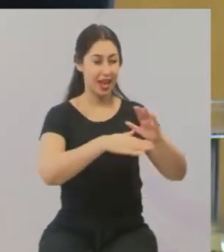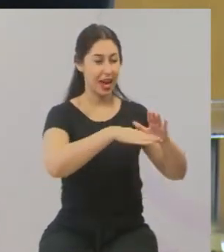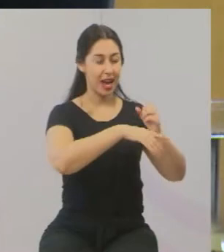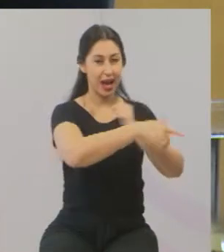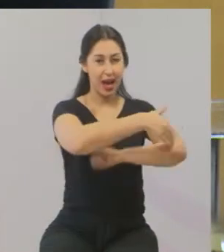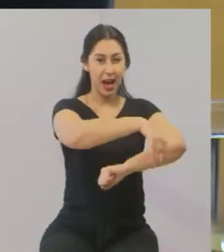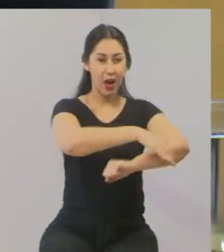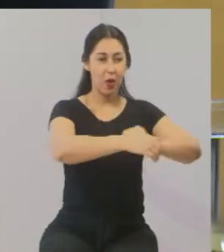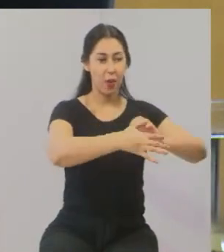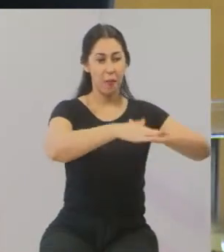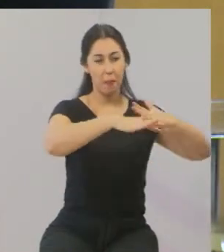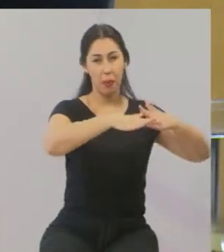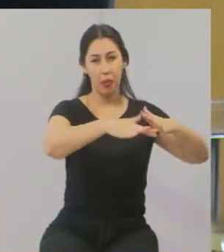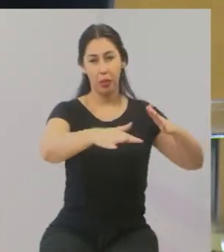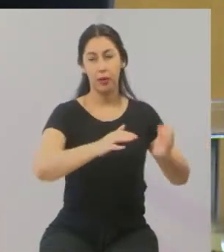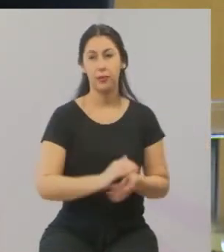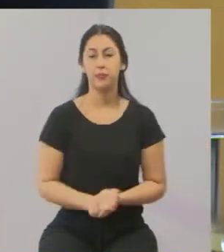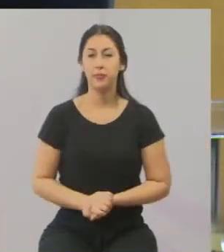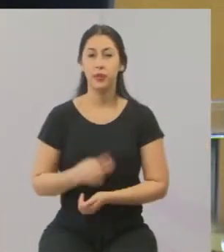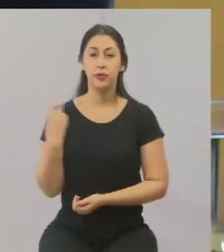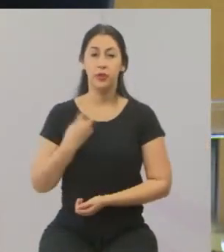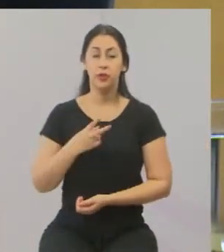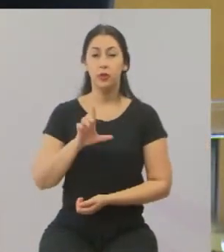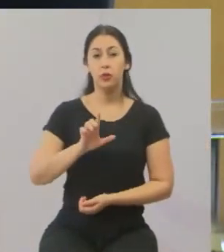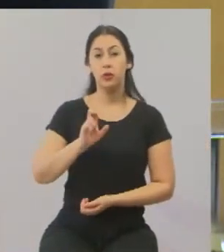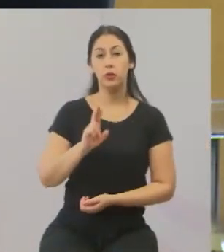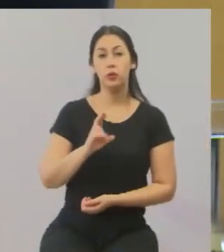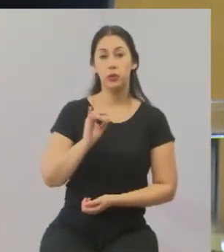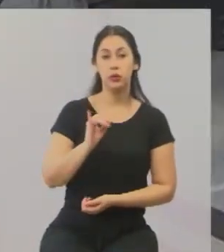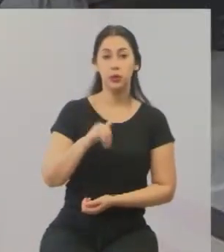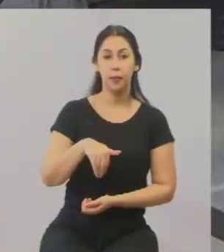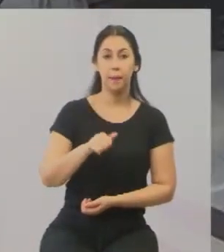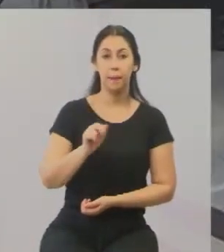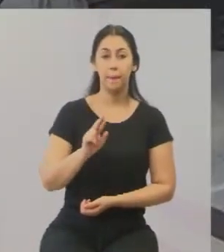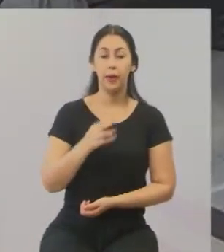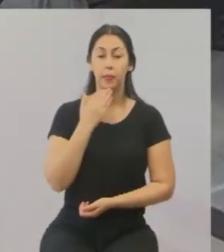Vereadora Lucimar Ponciano. Senhor presidente, foi solicitado votação.